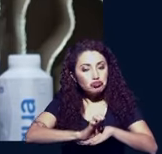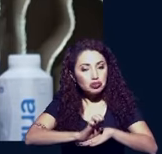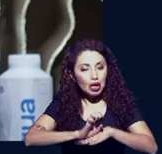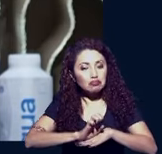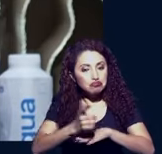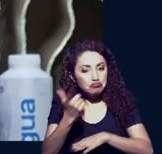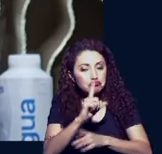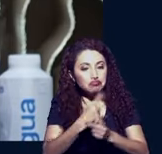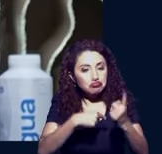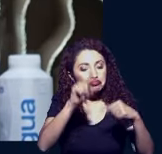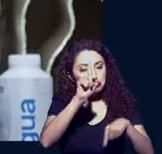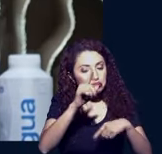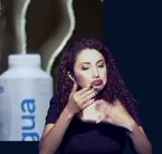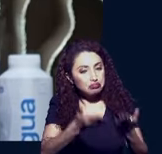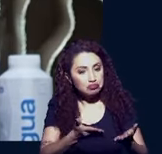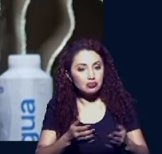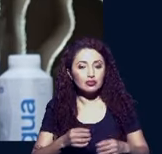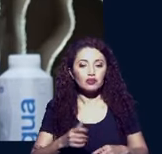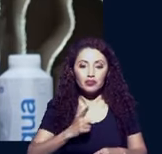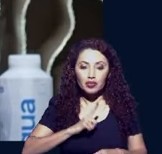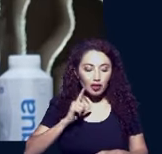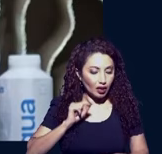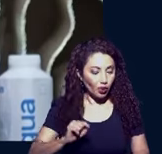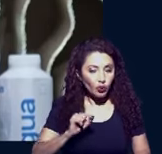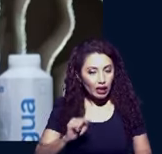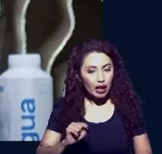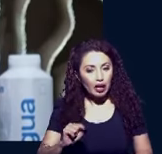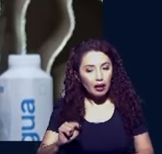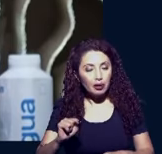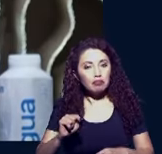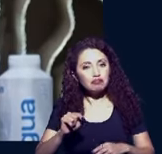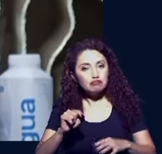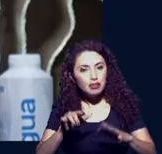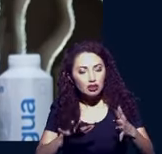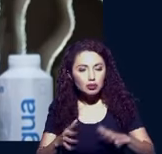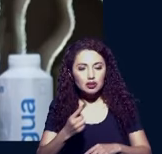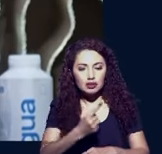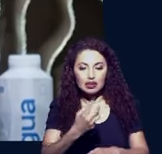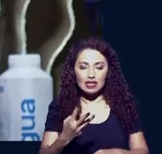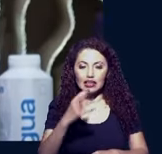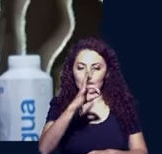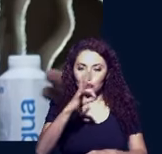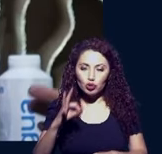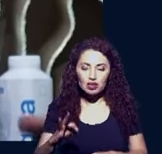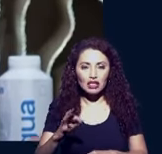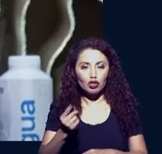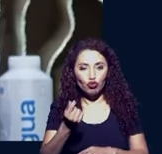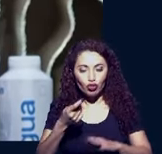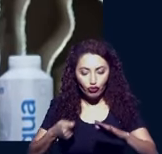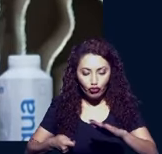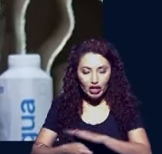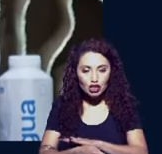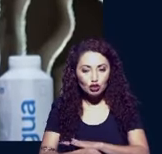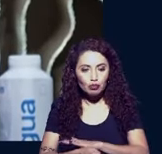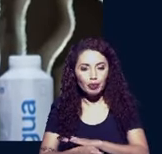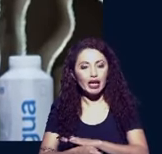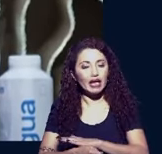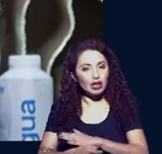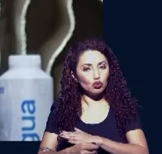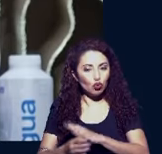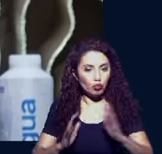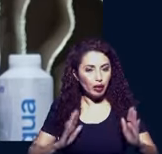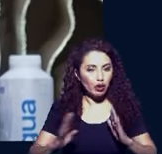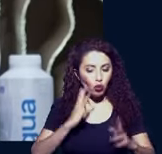termos uma média de 13% de investimento nos últimos 4 anos portanto nós